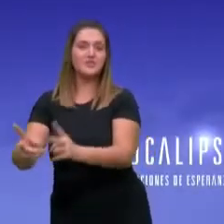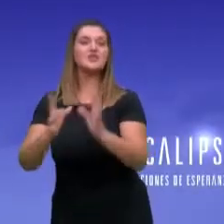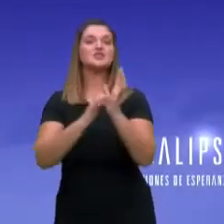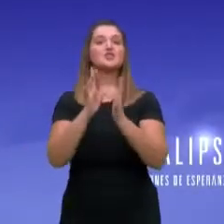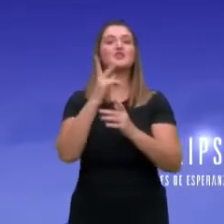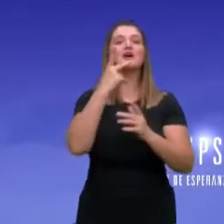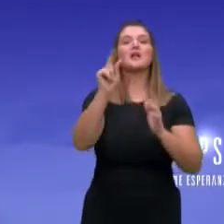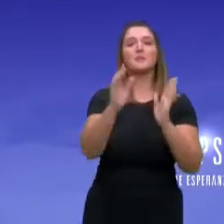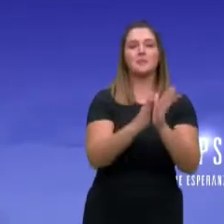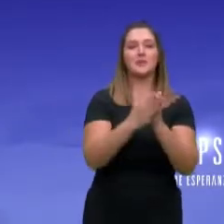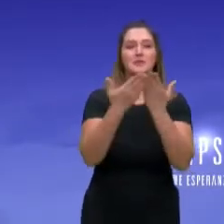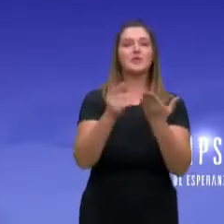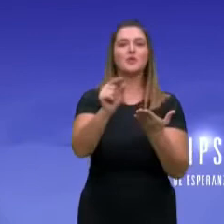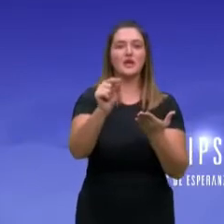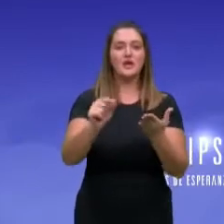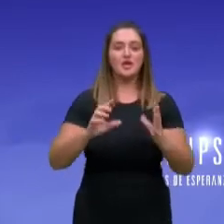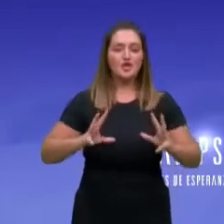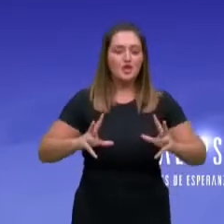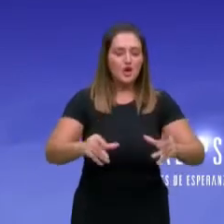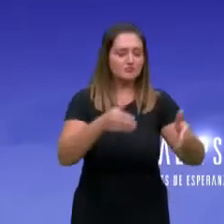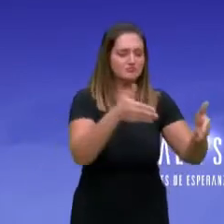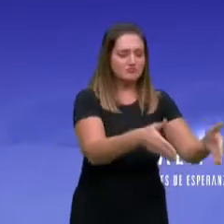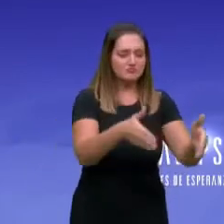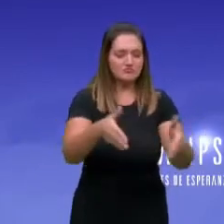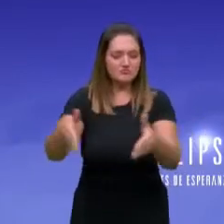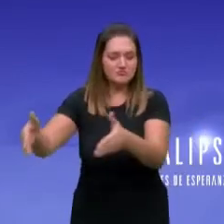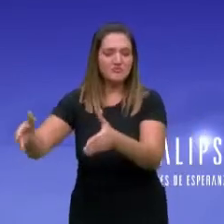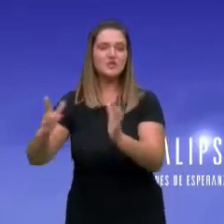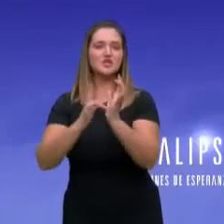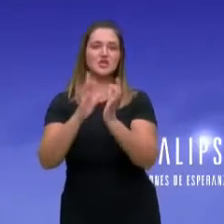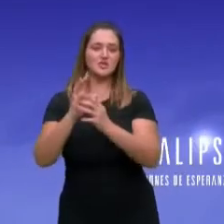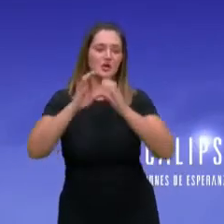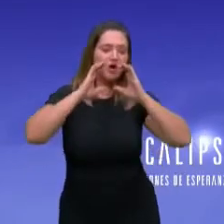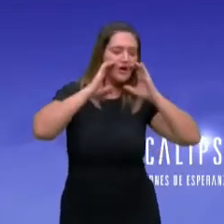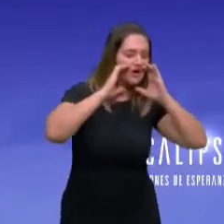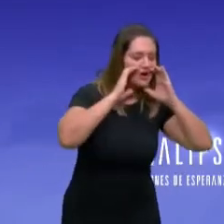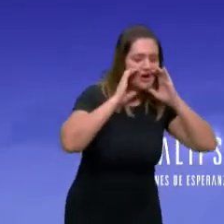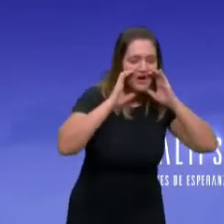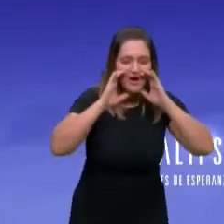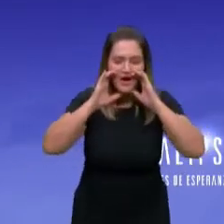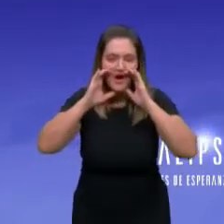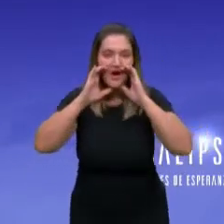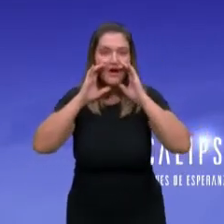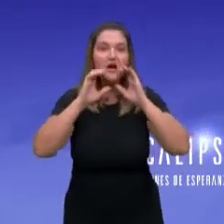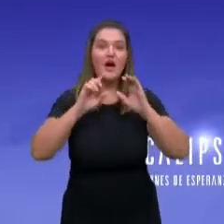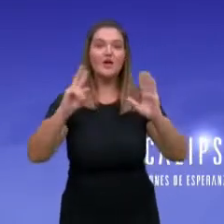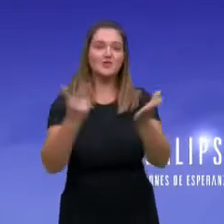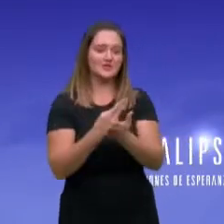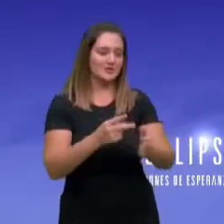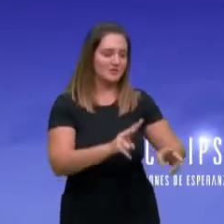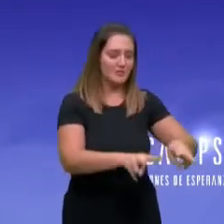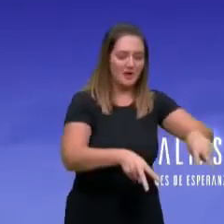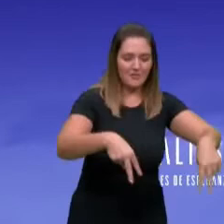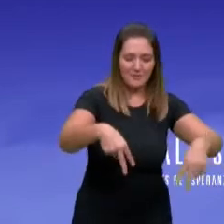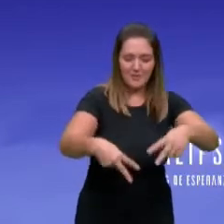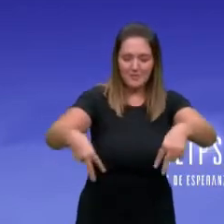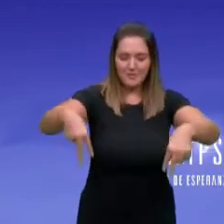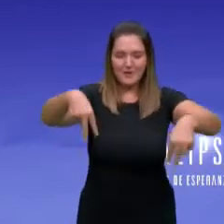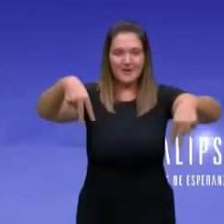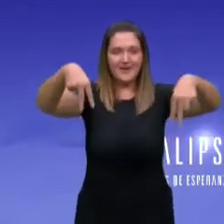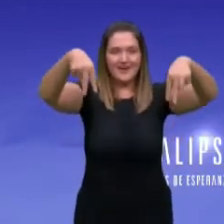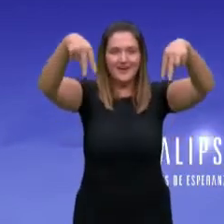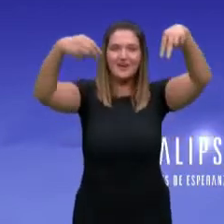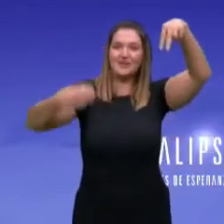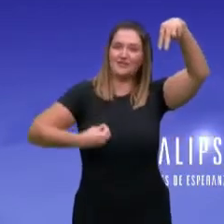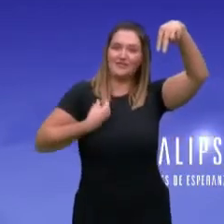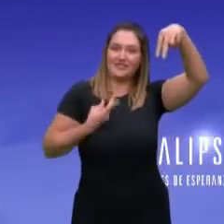hora em que todos que se acham nos túmulos ouvirão a sua voz e sairão. Os que tiverem feito o bem para a ressurreição da vida e os que tiverem praticado